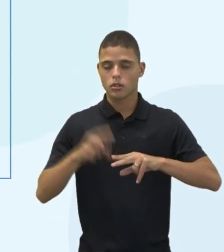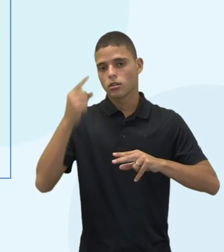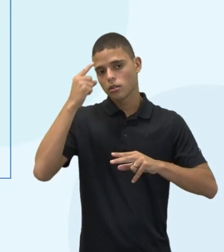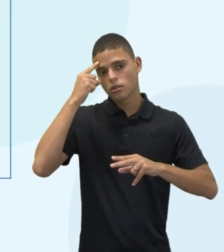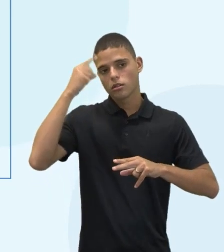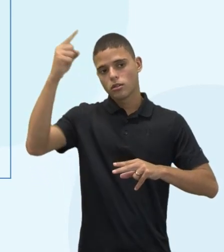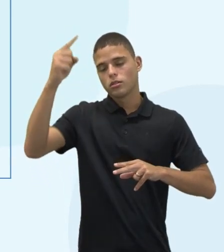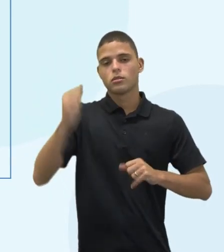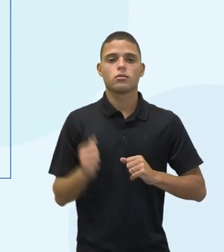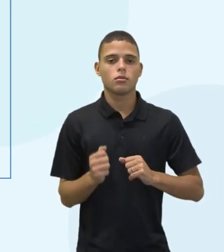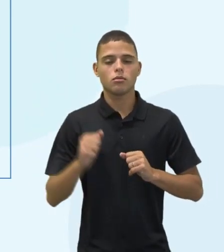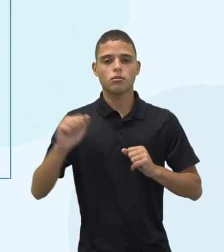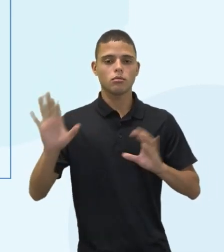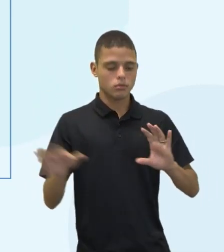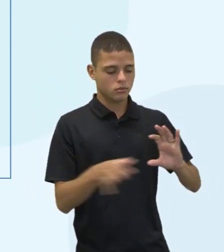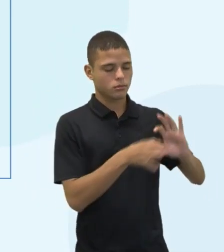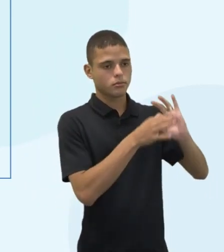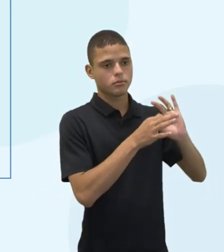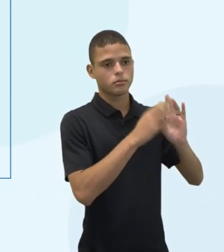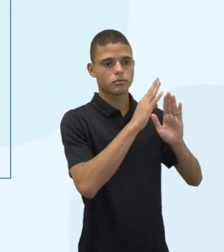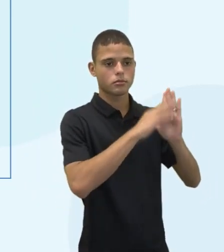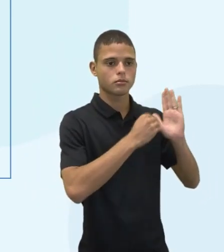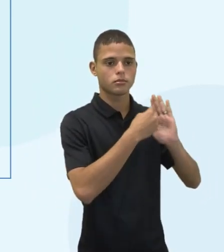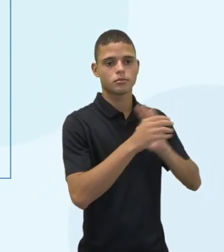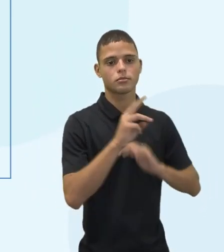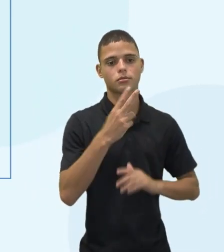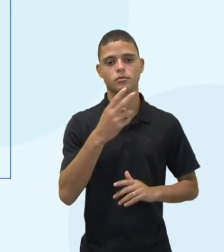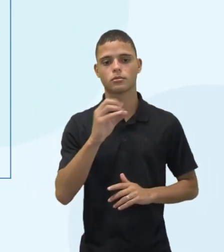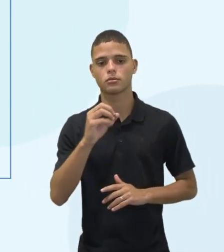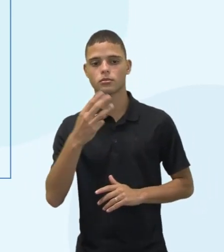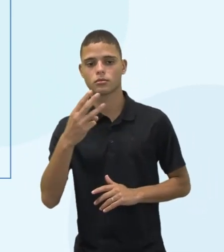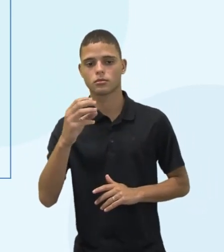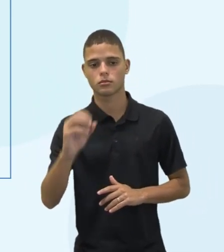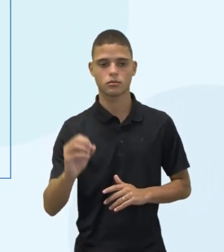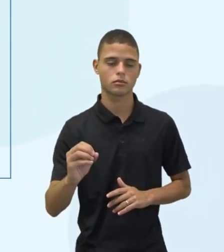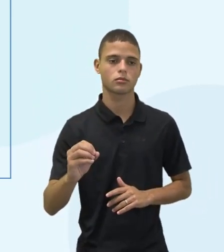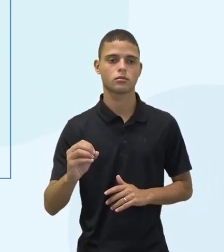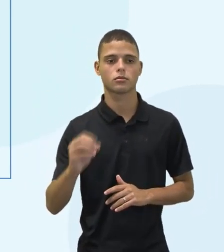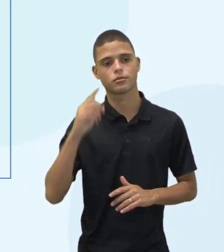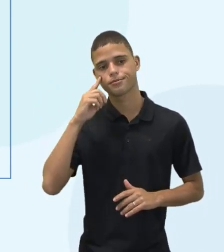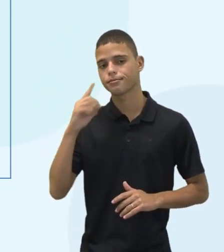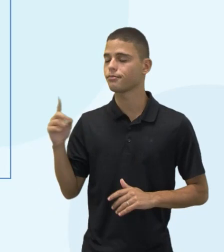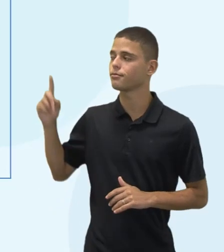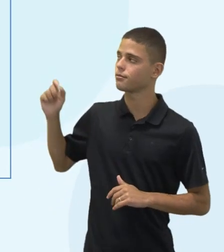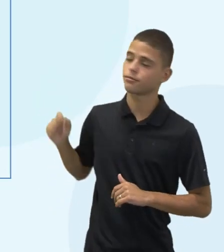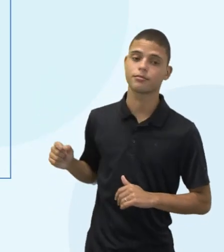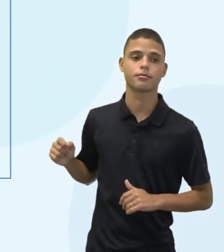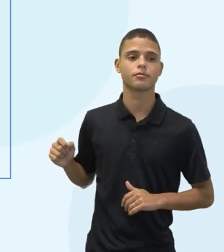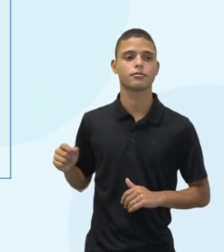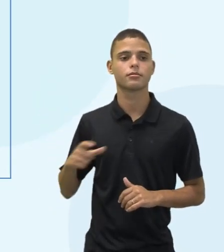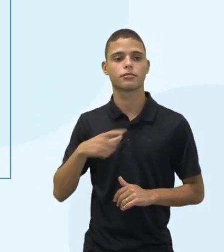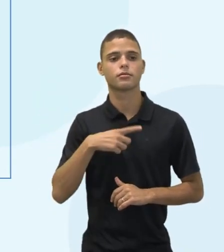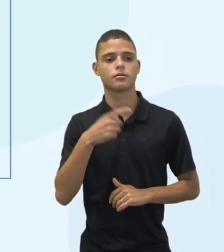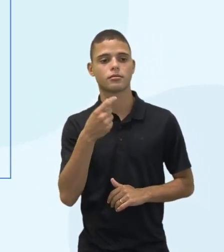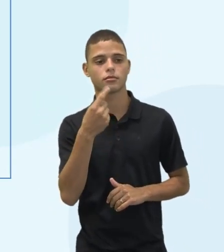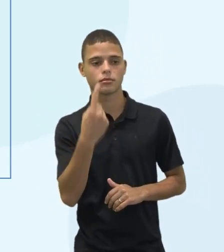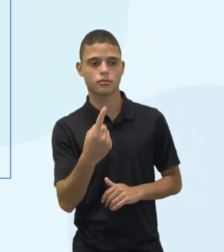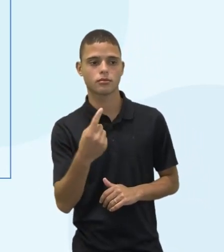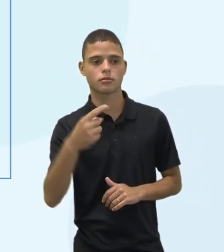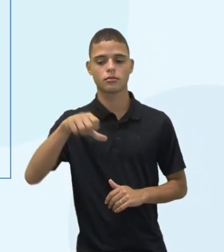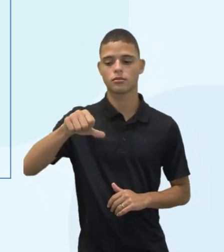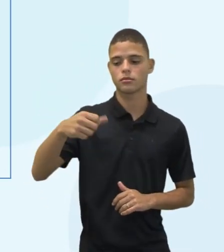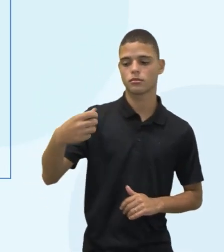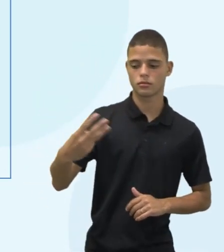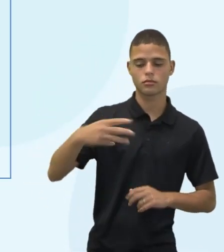Agenda 2030, porque justamente essa agenda de 193 países, que foi elaborado e acordado lá na ONU